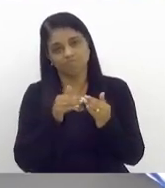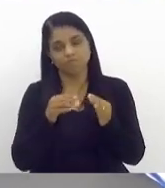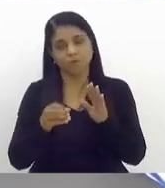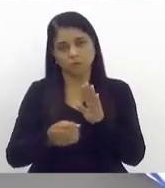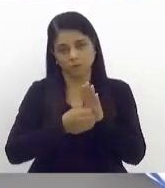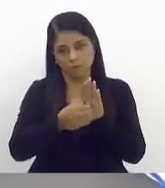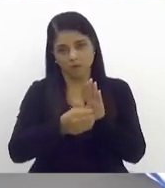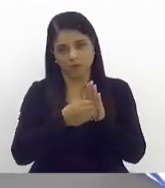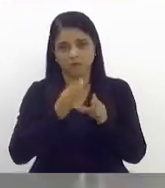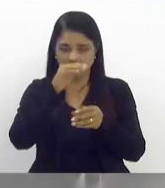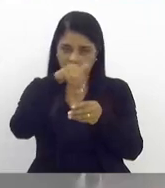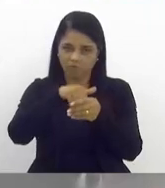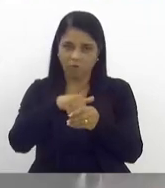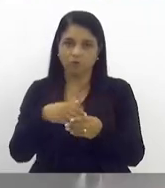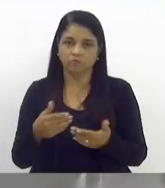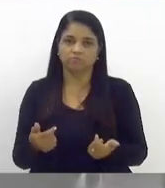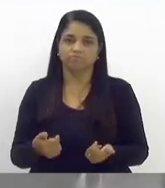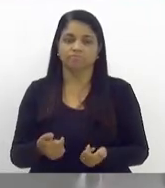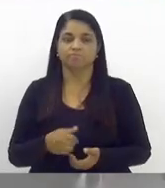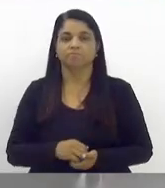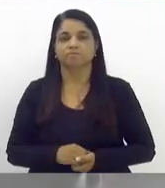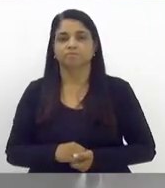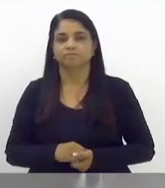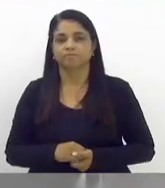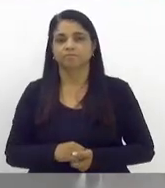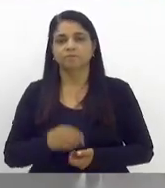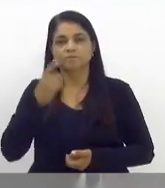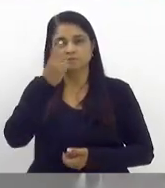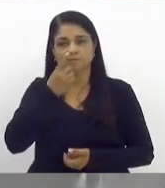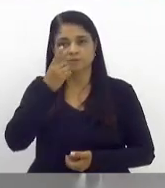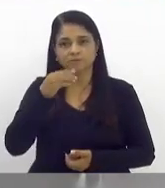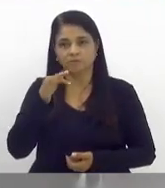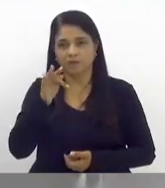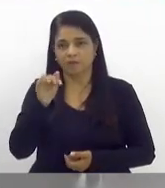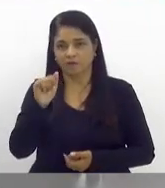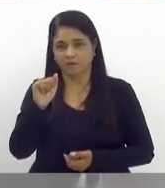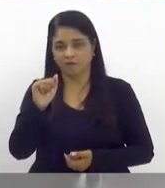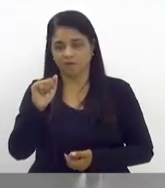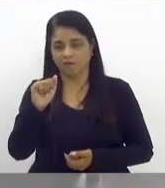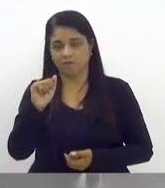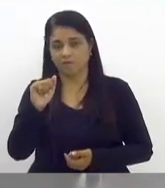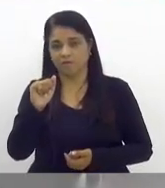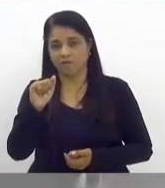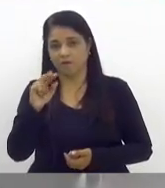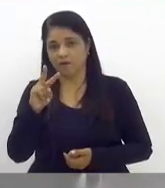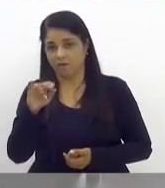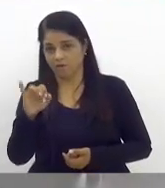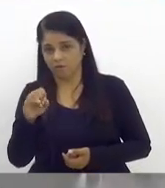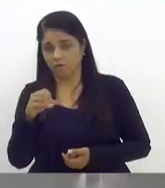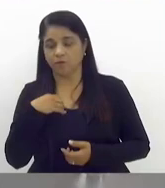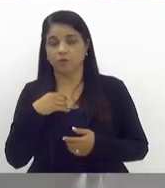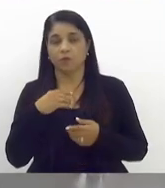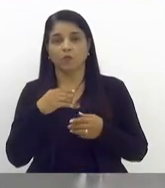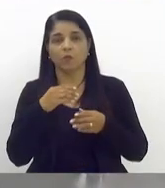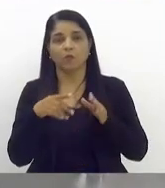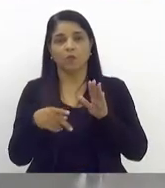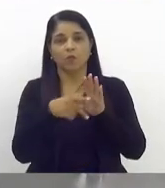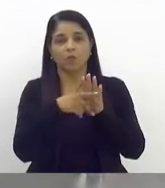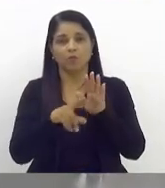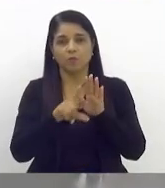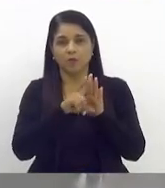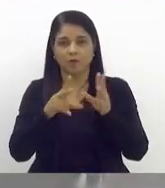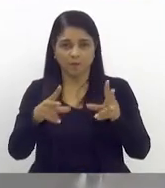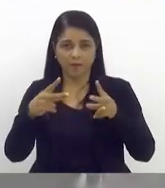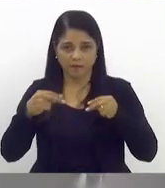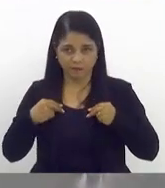tem meu voto. Perfeito. Deputado Flávio, vai... Não, presidente, é porque quando o projeto é meritório, a gente tem identidade